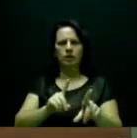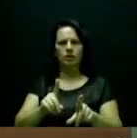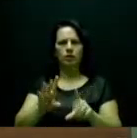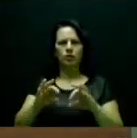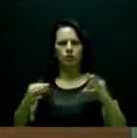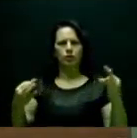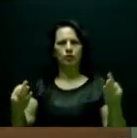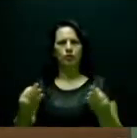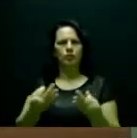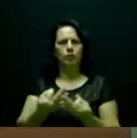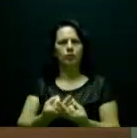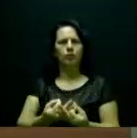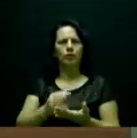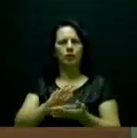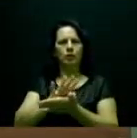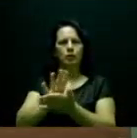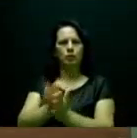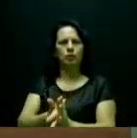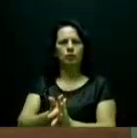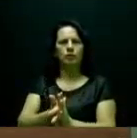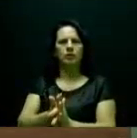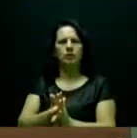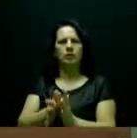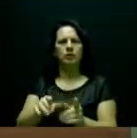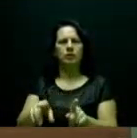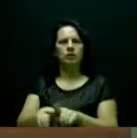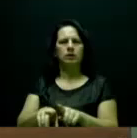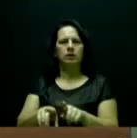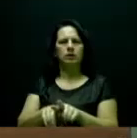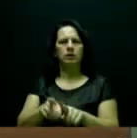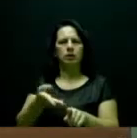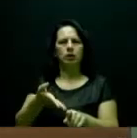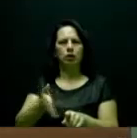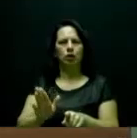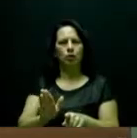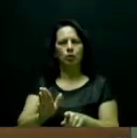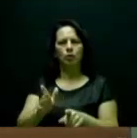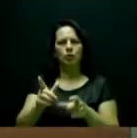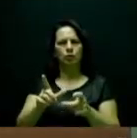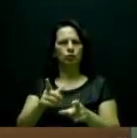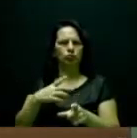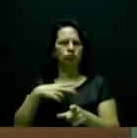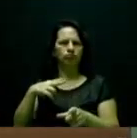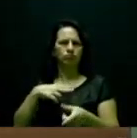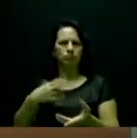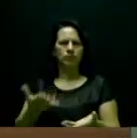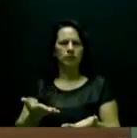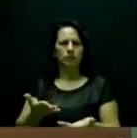a família, muitas vezes indo para o lado pessoal,